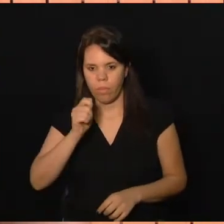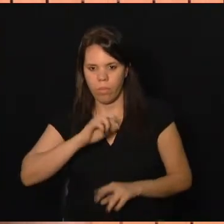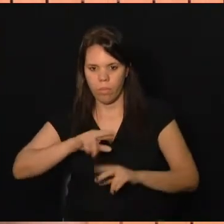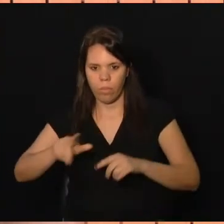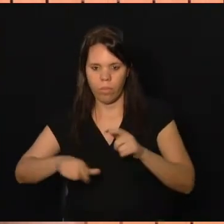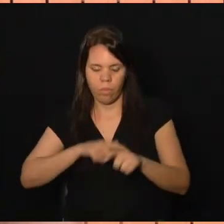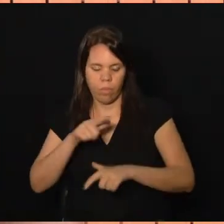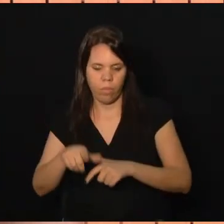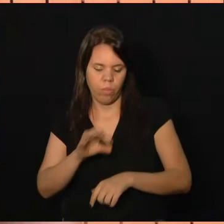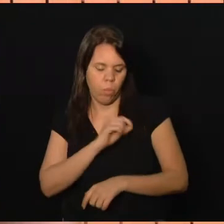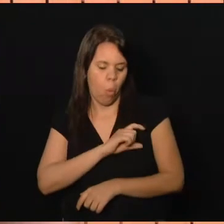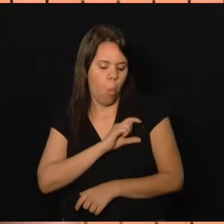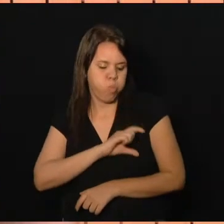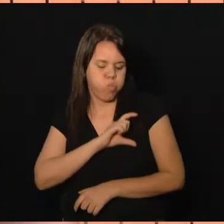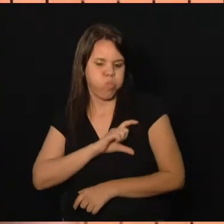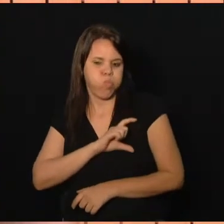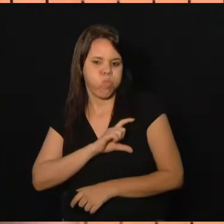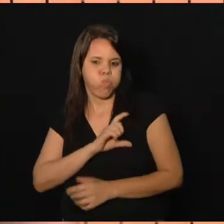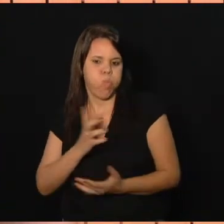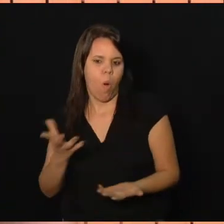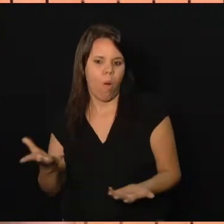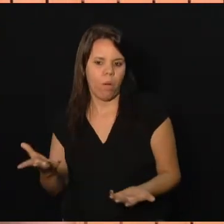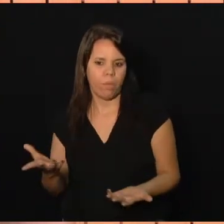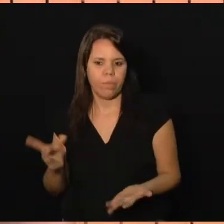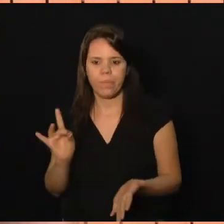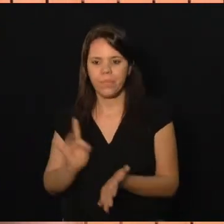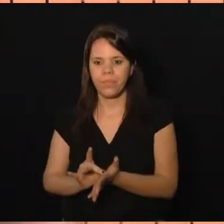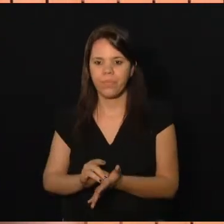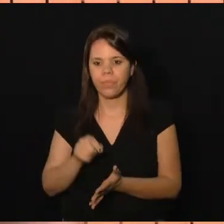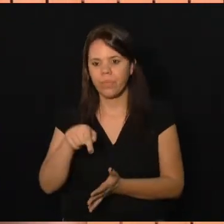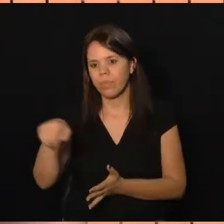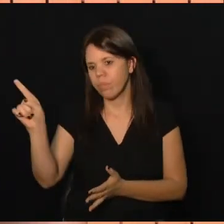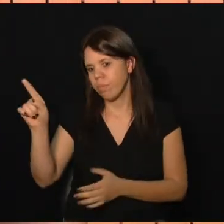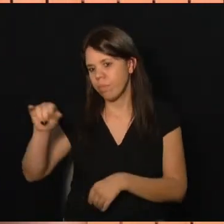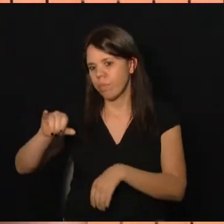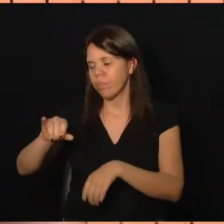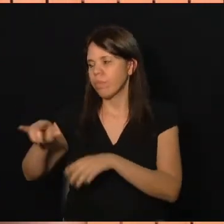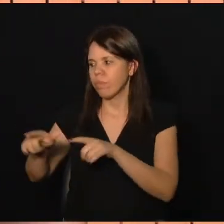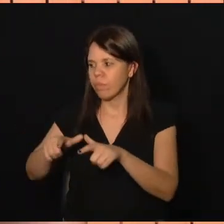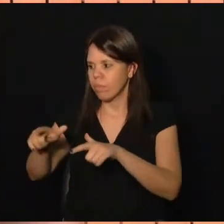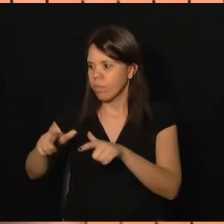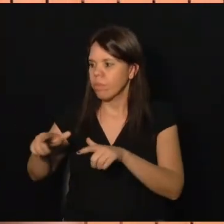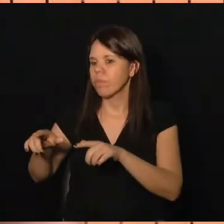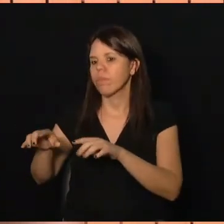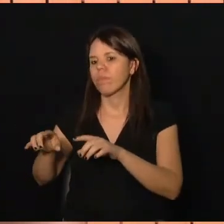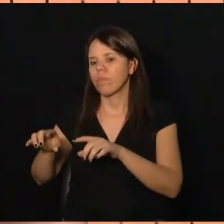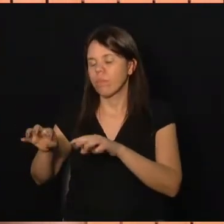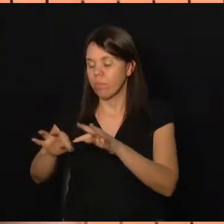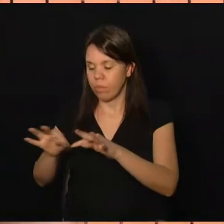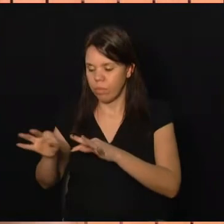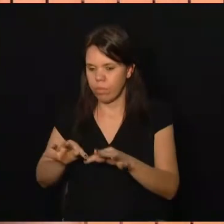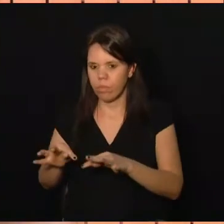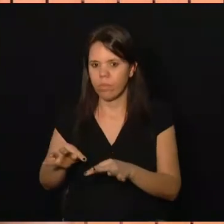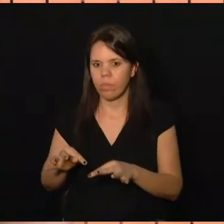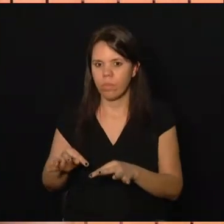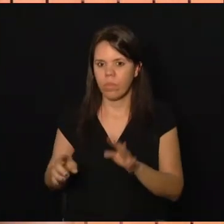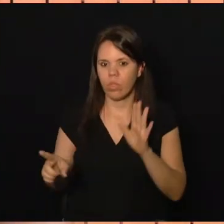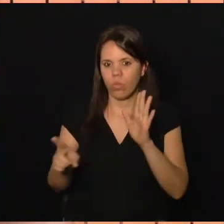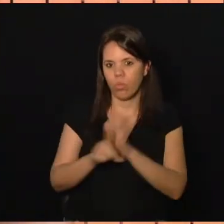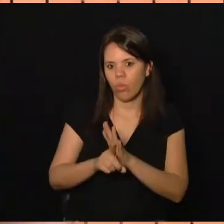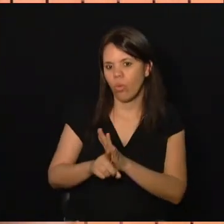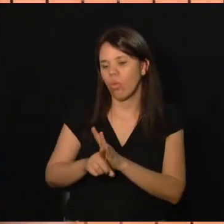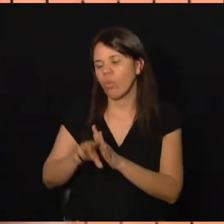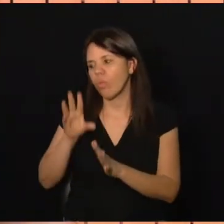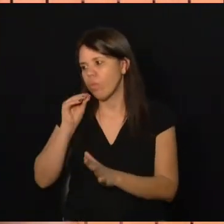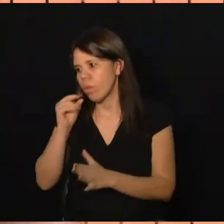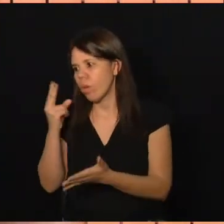maior salário, porque a verdade é uma só. Quando você vai num centro de tratamento, você encontra o patrão e o empregado, né? Ambos